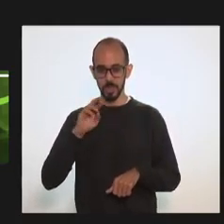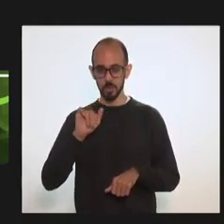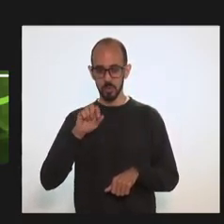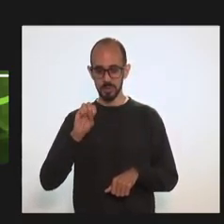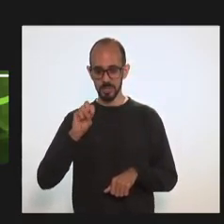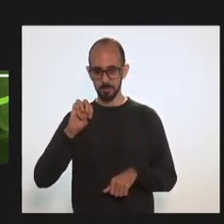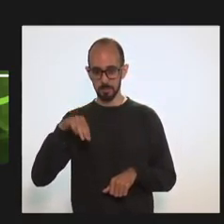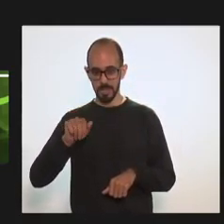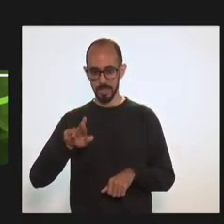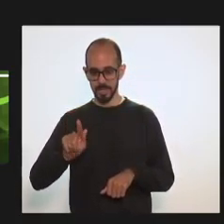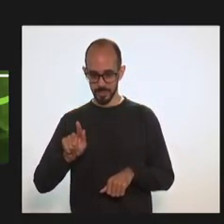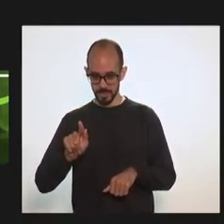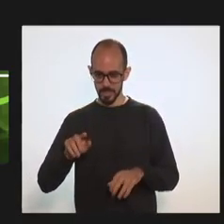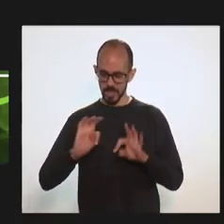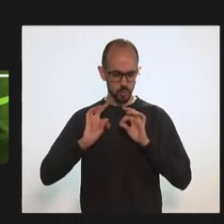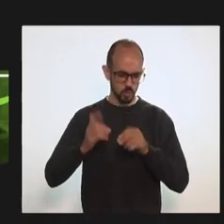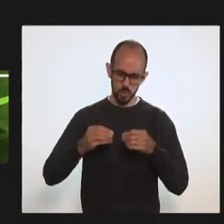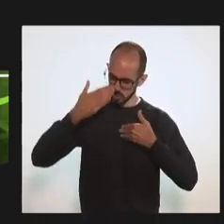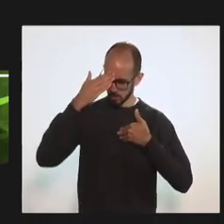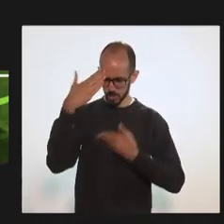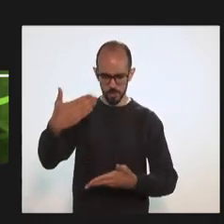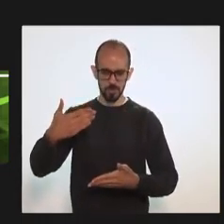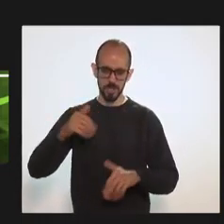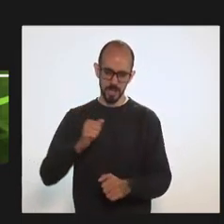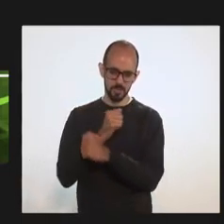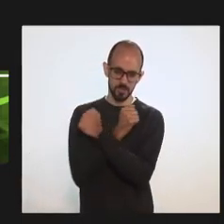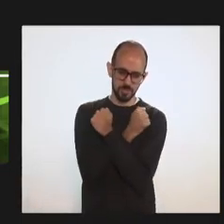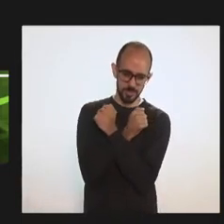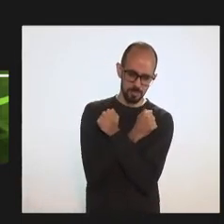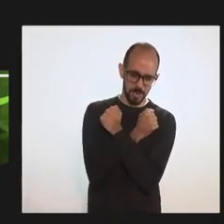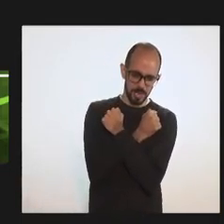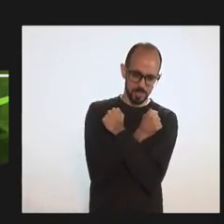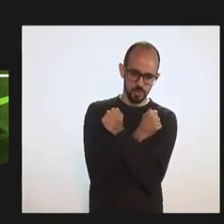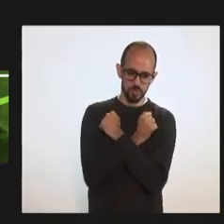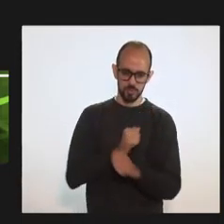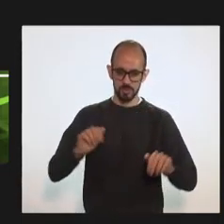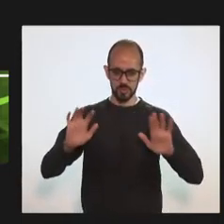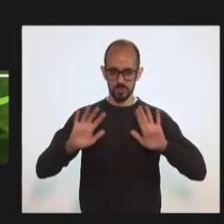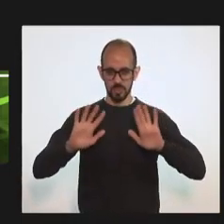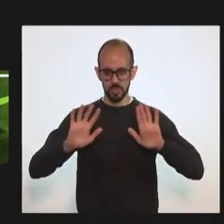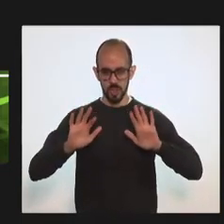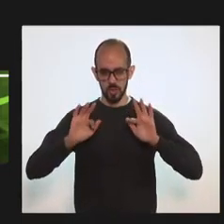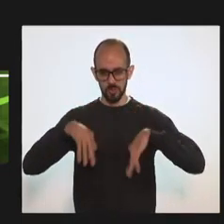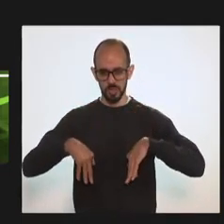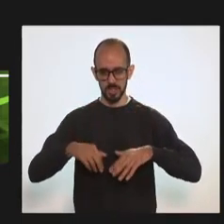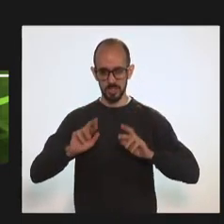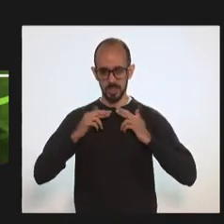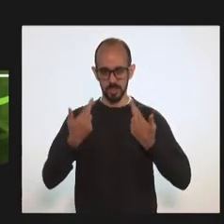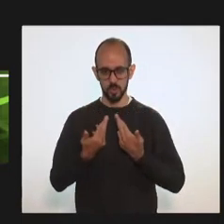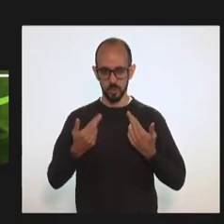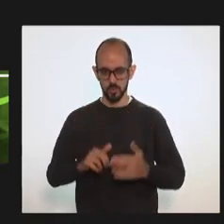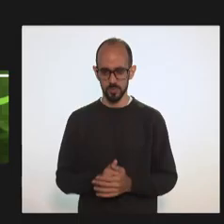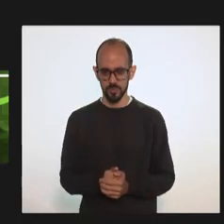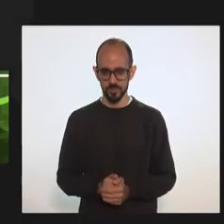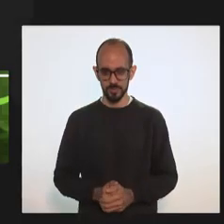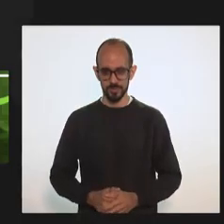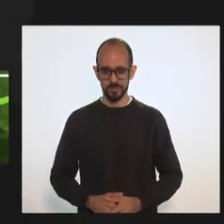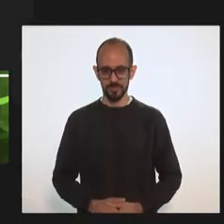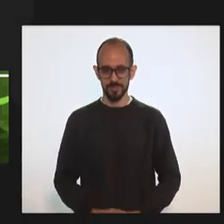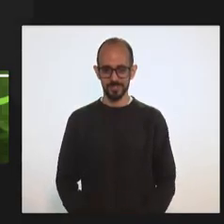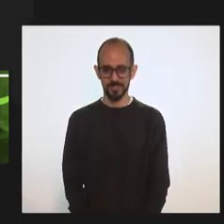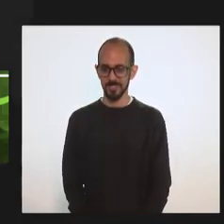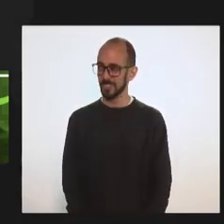mim, mas viu, depois que terminar a reunião, eu já ouvi dizer que os dois vão tirar a máscara. Um abraço, obrigado, deputado Mink, deputado